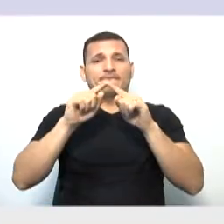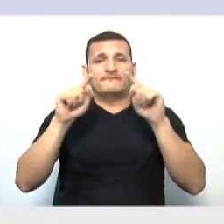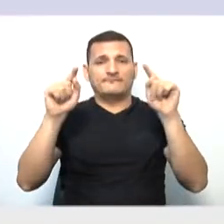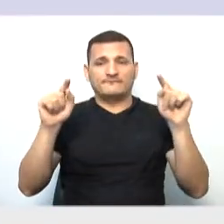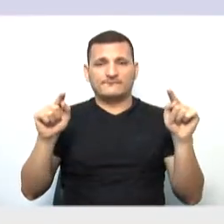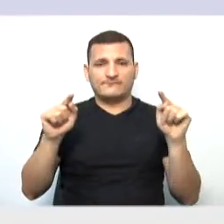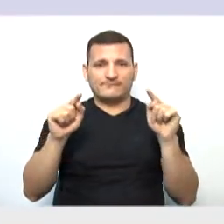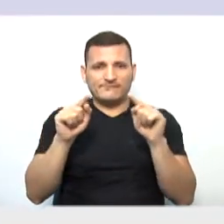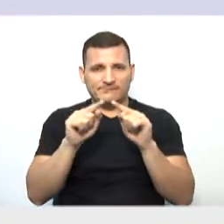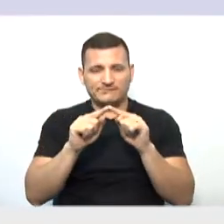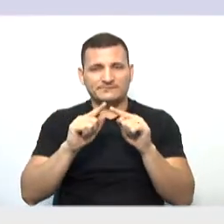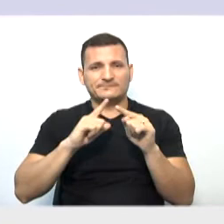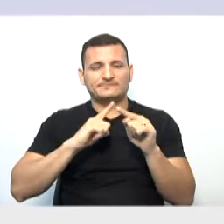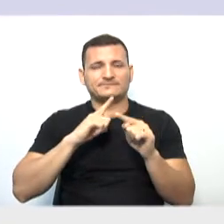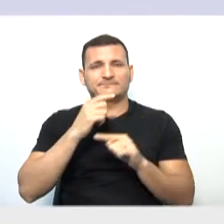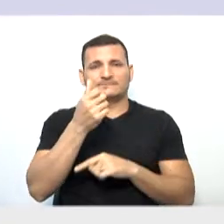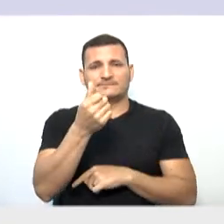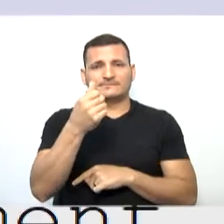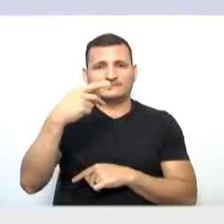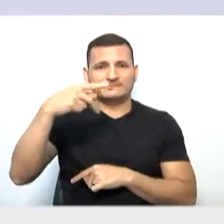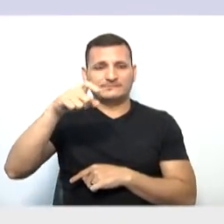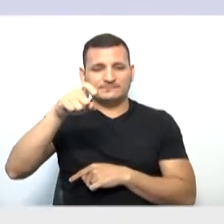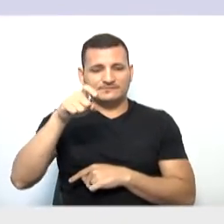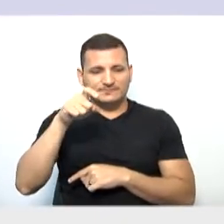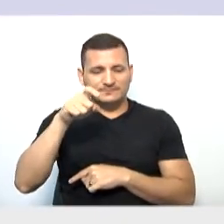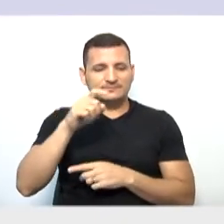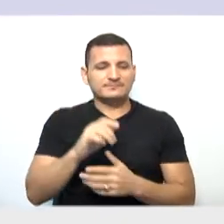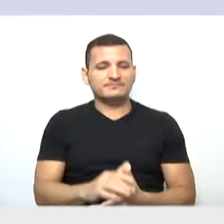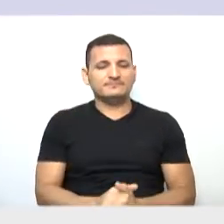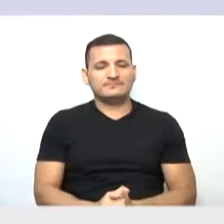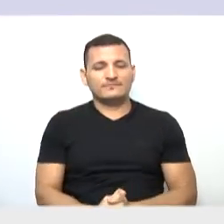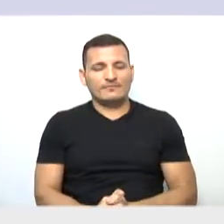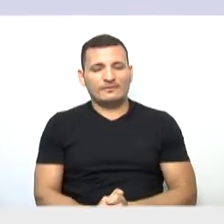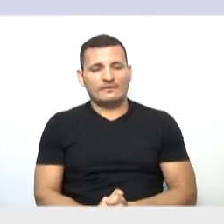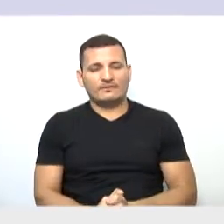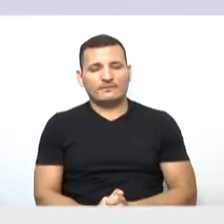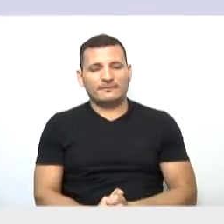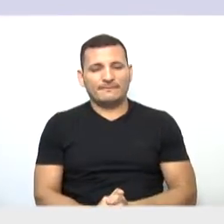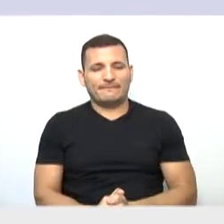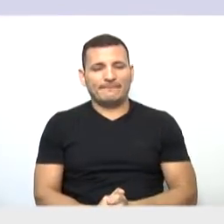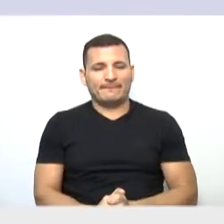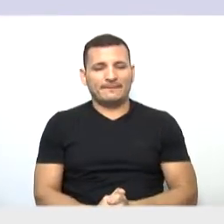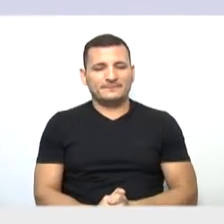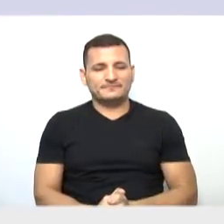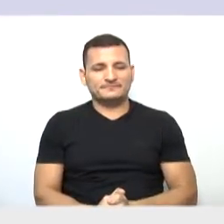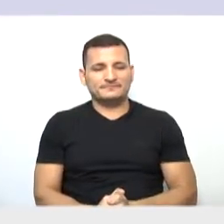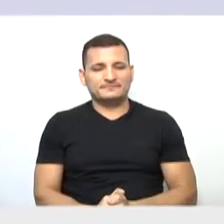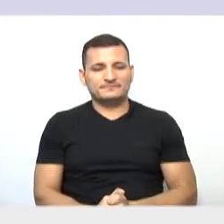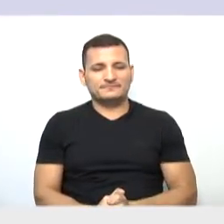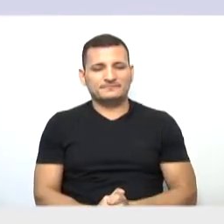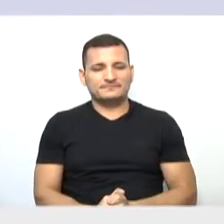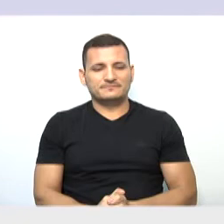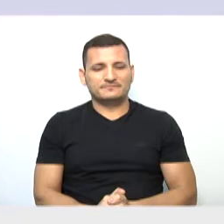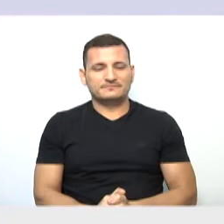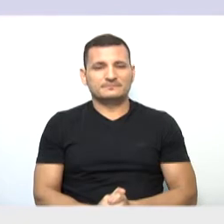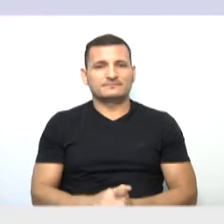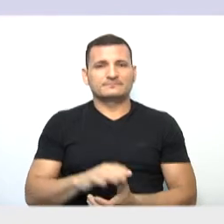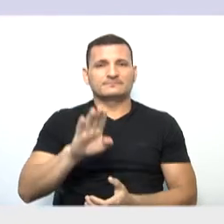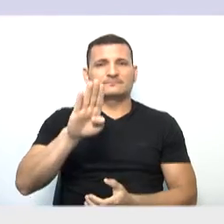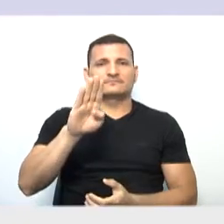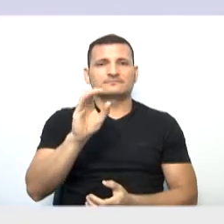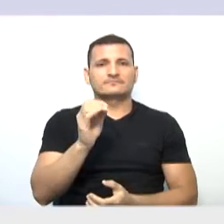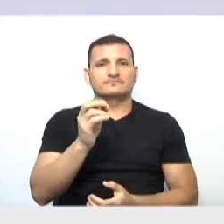vai ter uma largura de 6 pixels. Vou colocar uma outra, a borda, vou dizer que o estilo da minha